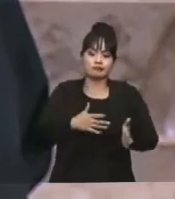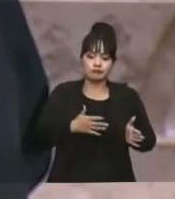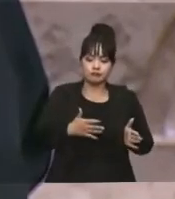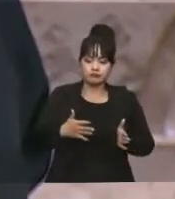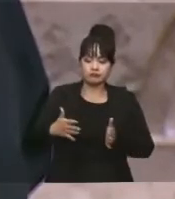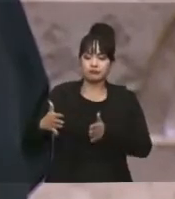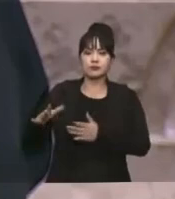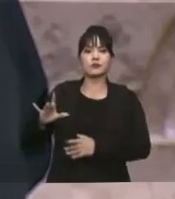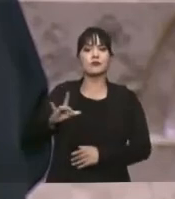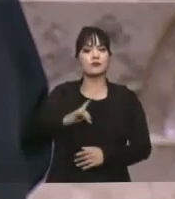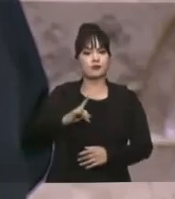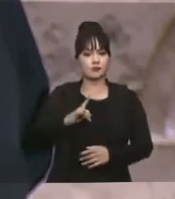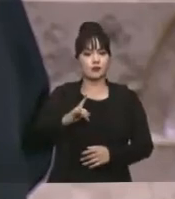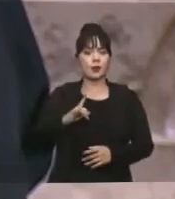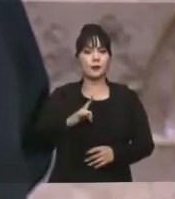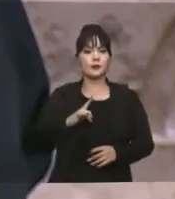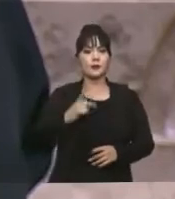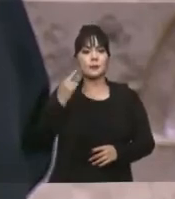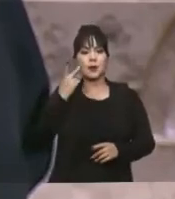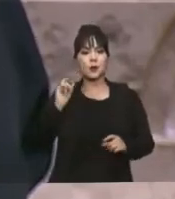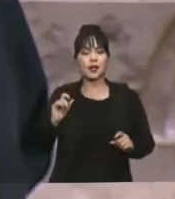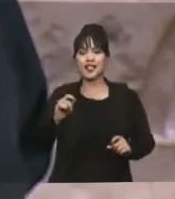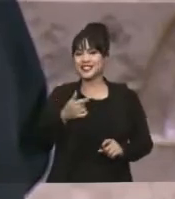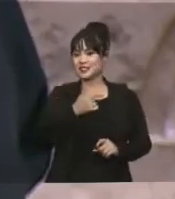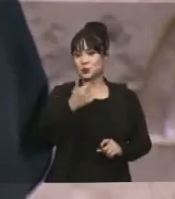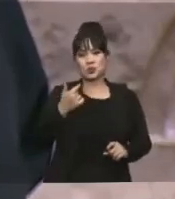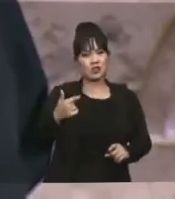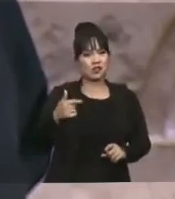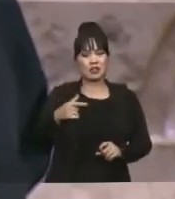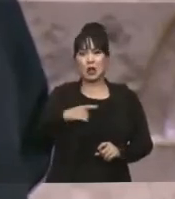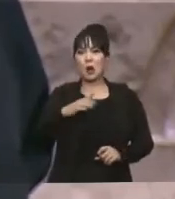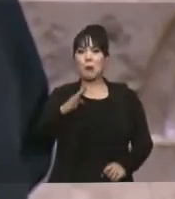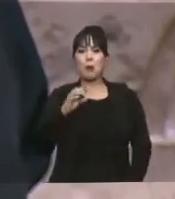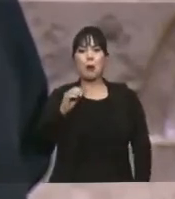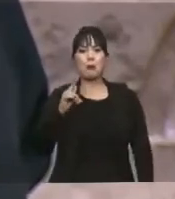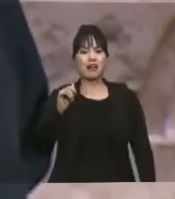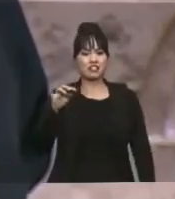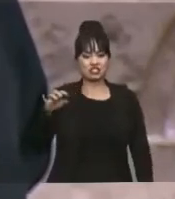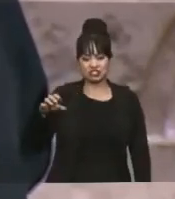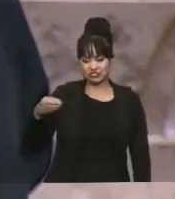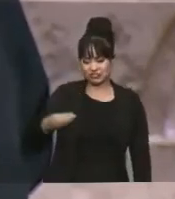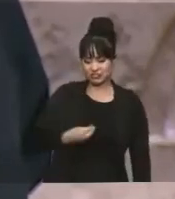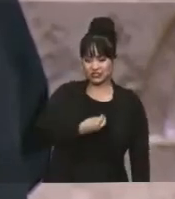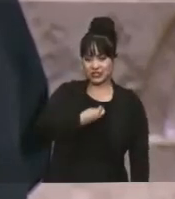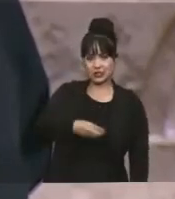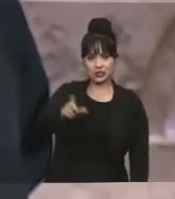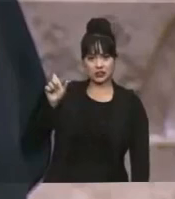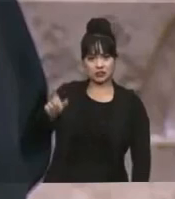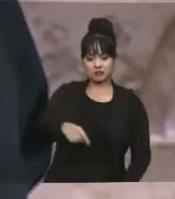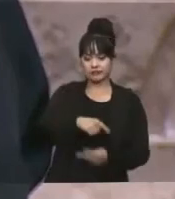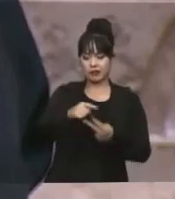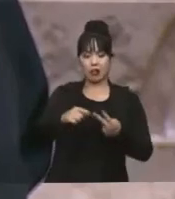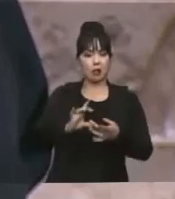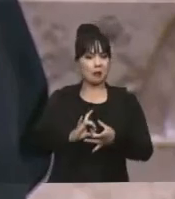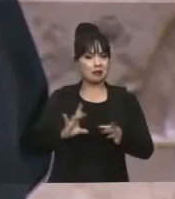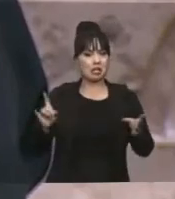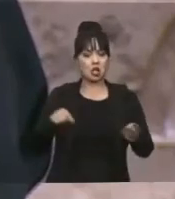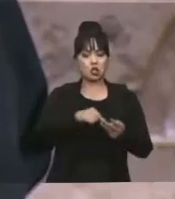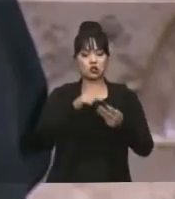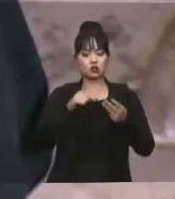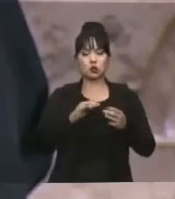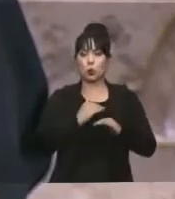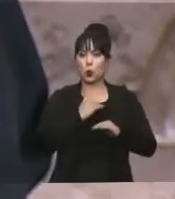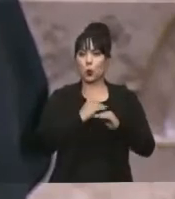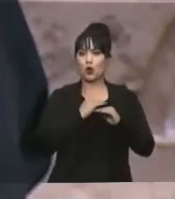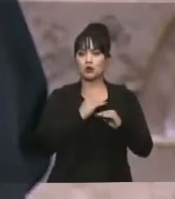que temos para que não haja banalização da vida, da liberdade, da igualdade